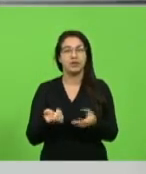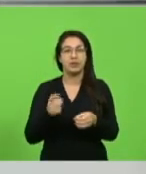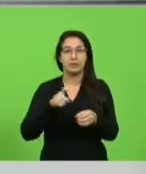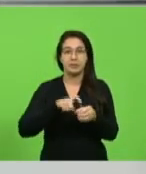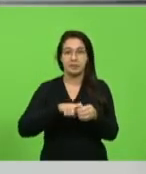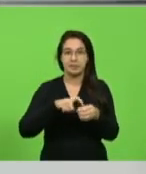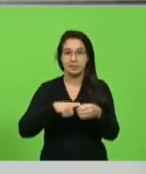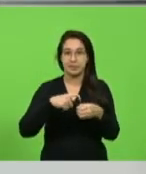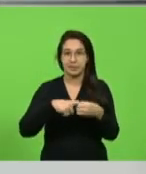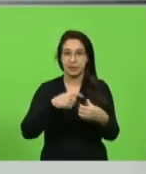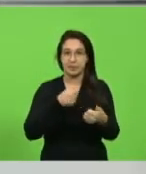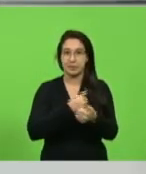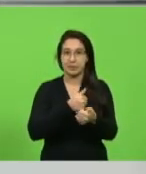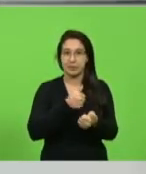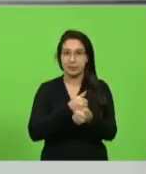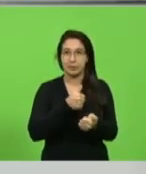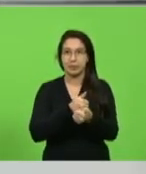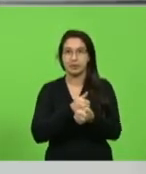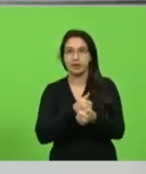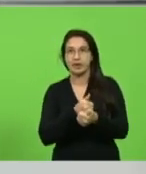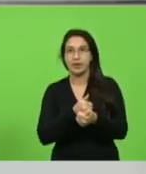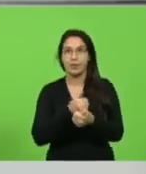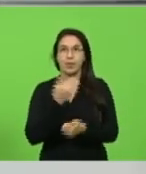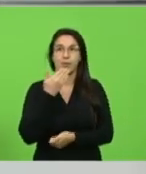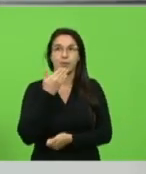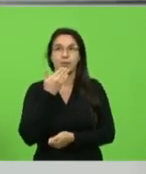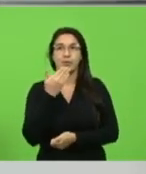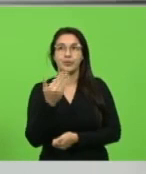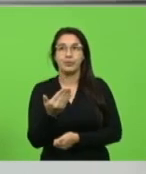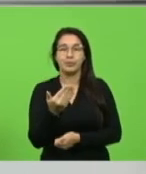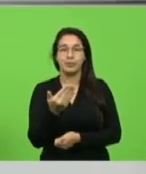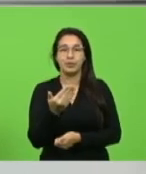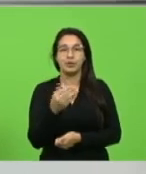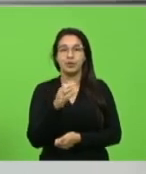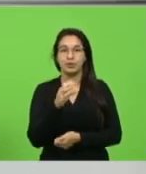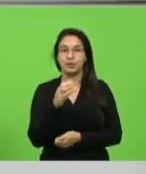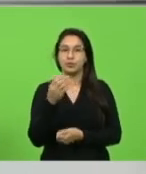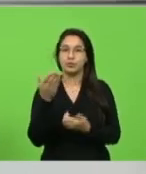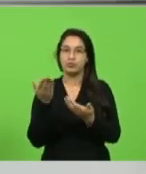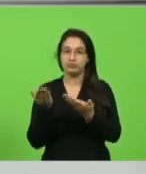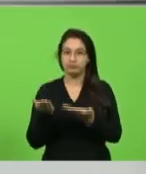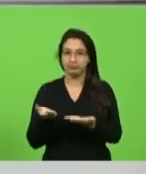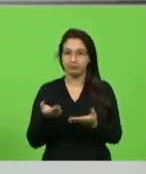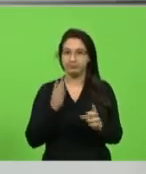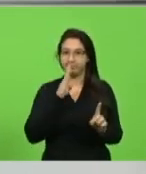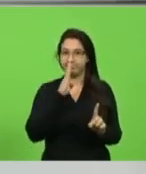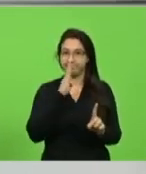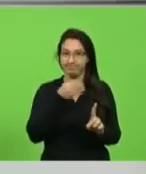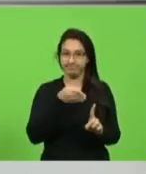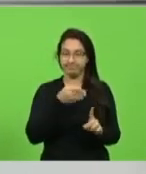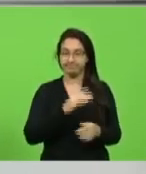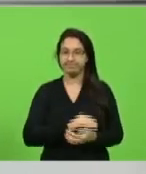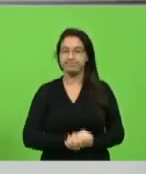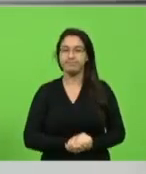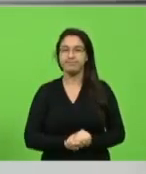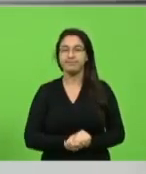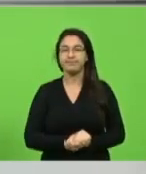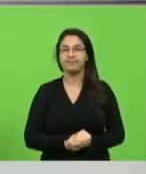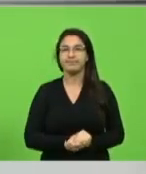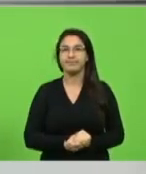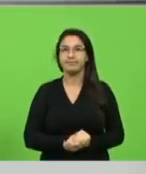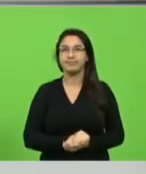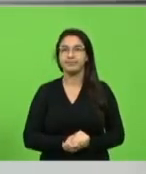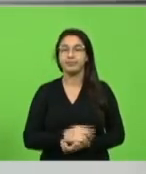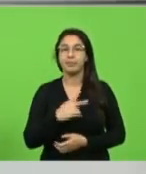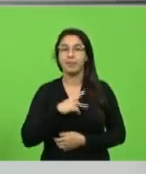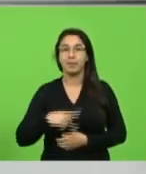deste tribunal, solicitação da oitiva do denunciado. O presidente